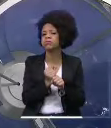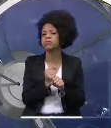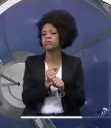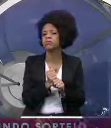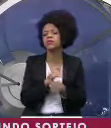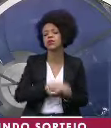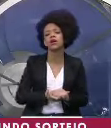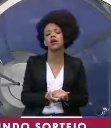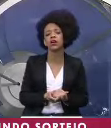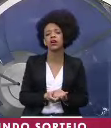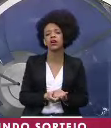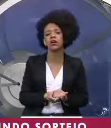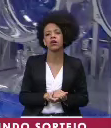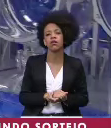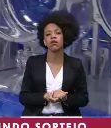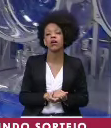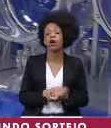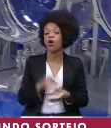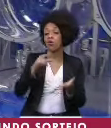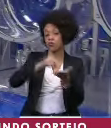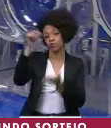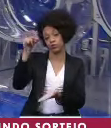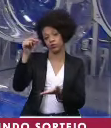cena. Sorteio do concurso